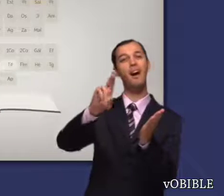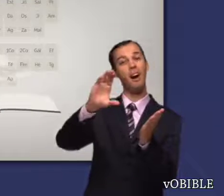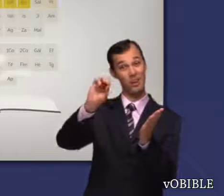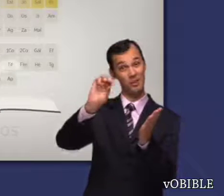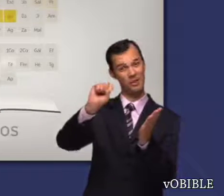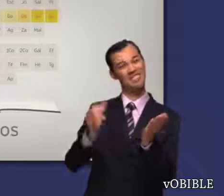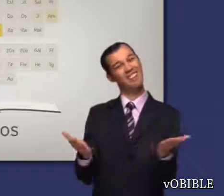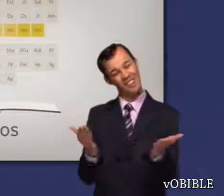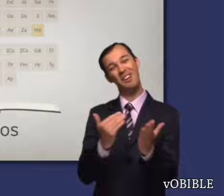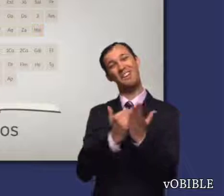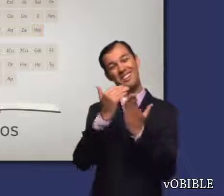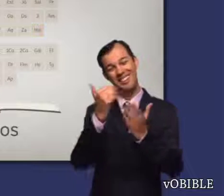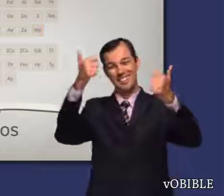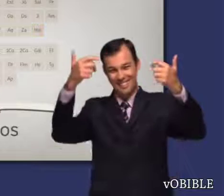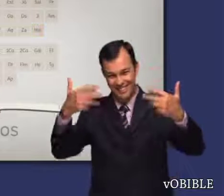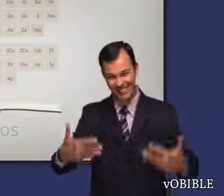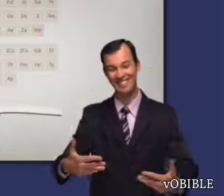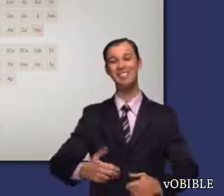Uma introdução ao livro de Marcos.